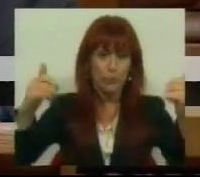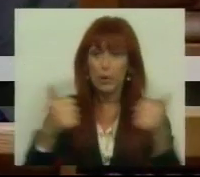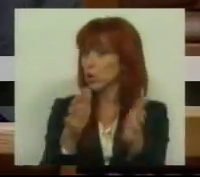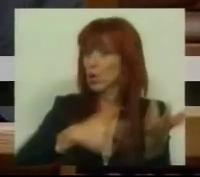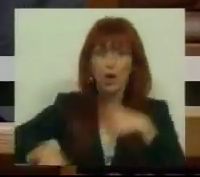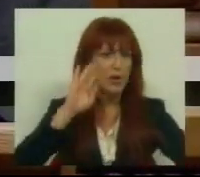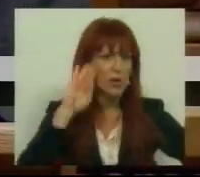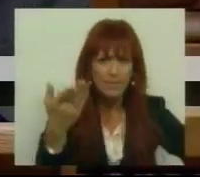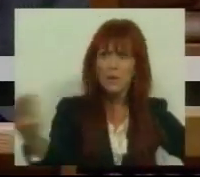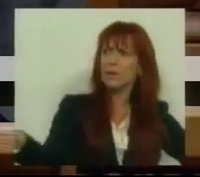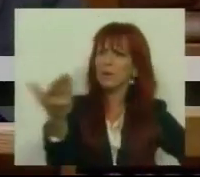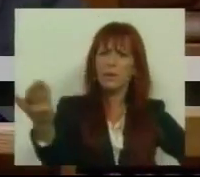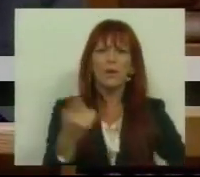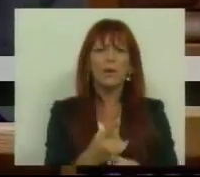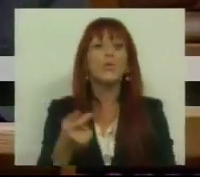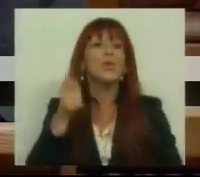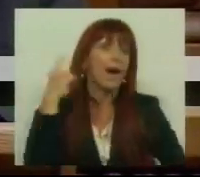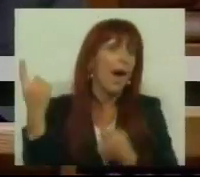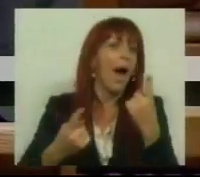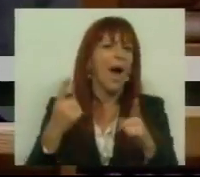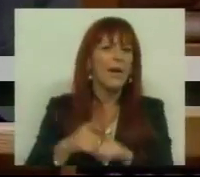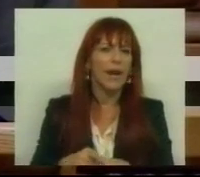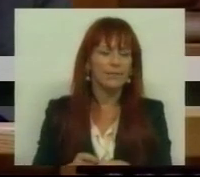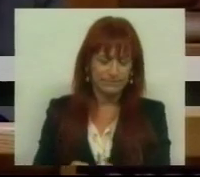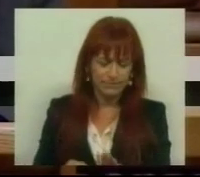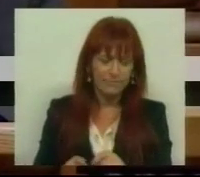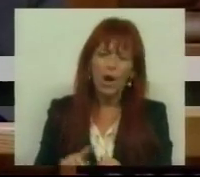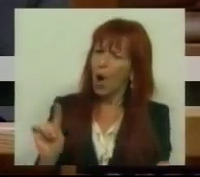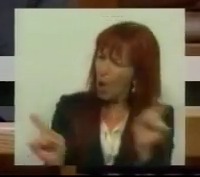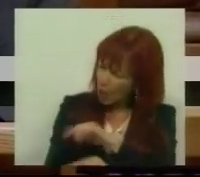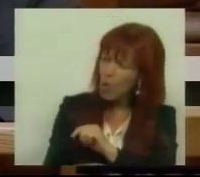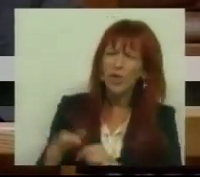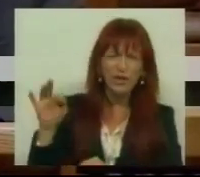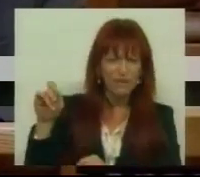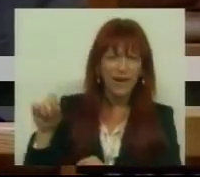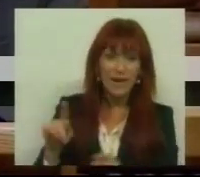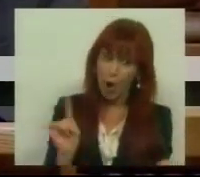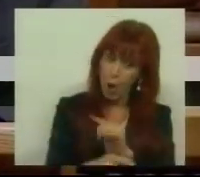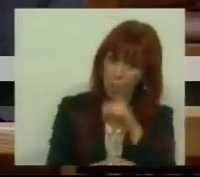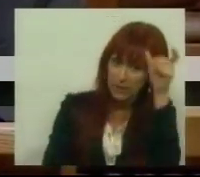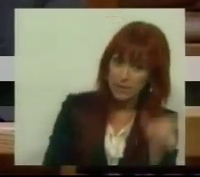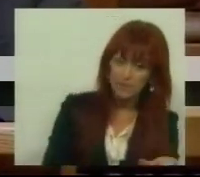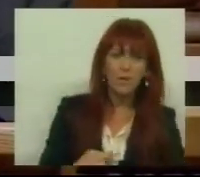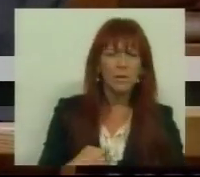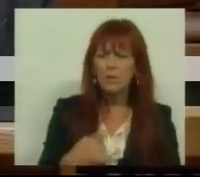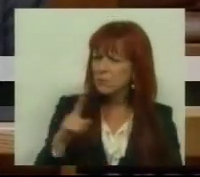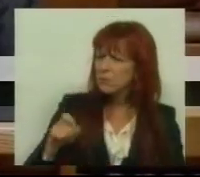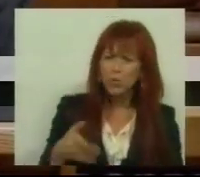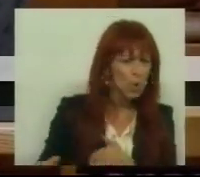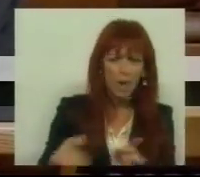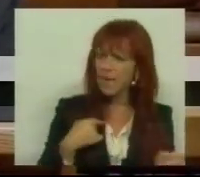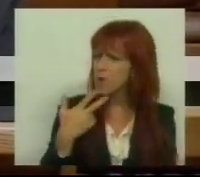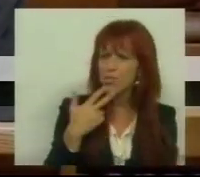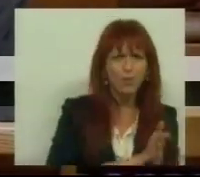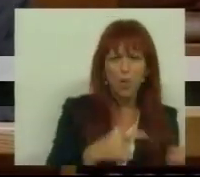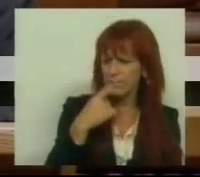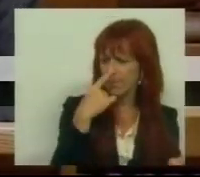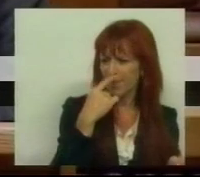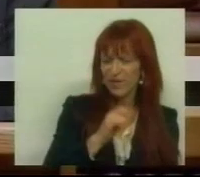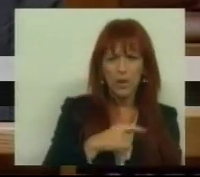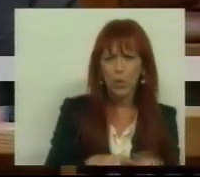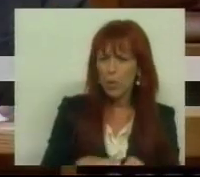todos sabemos, porque houve quem, precisamente ao contrário de Franklin Alves, tivesse escolhido o caminho da verdade e